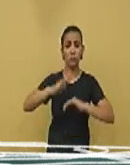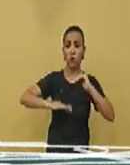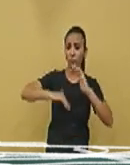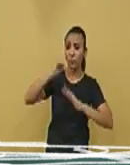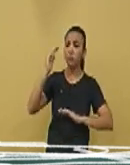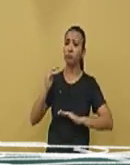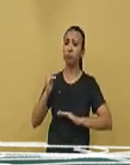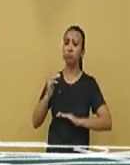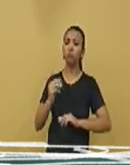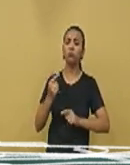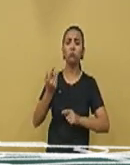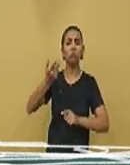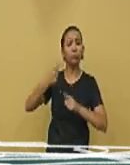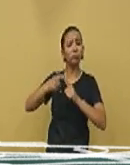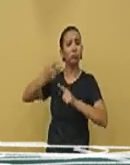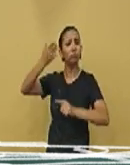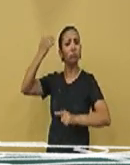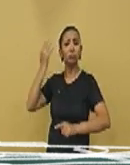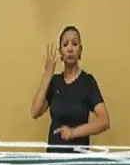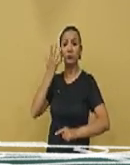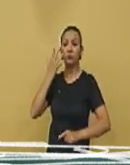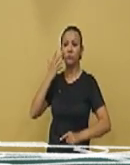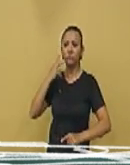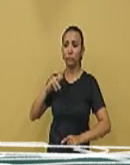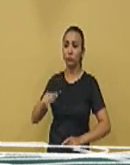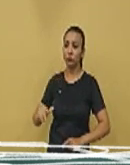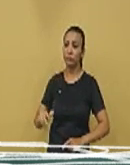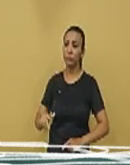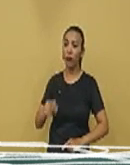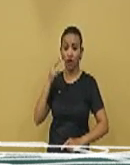quando criança, eu via